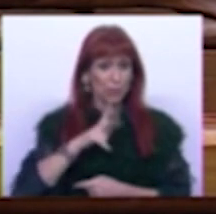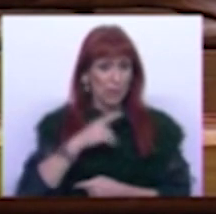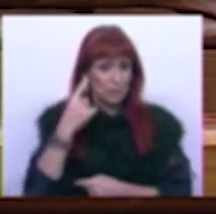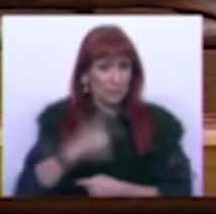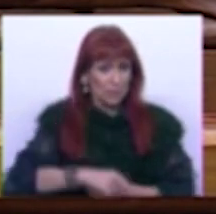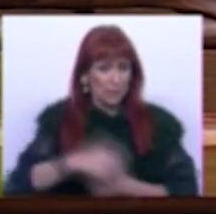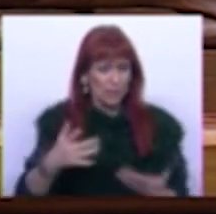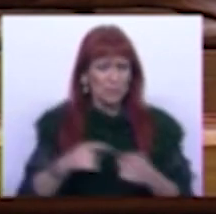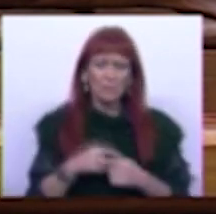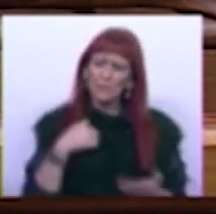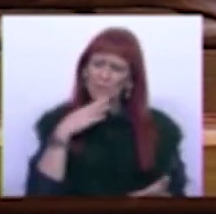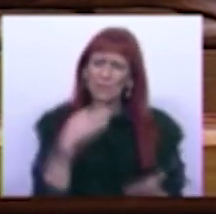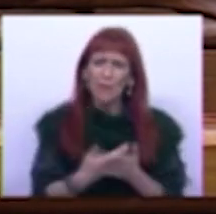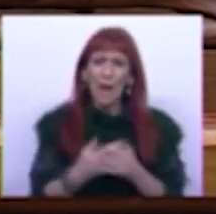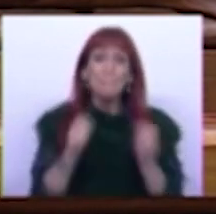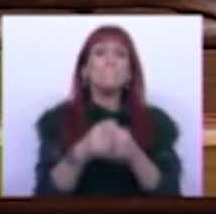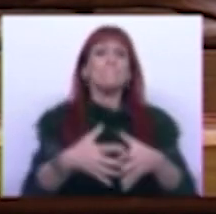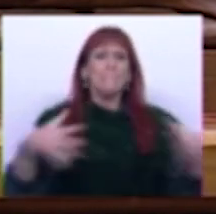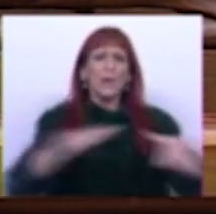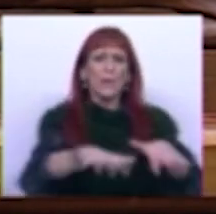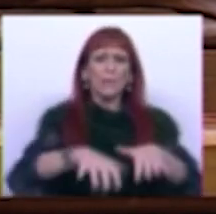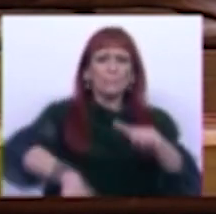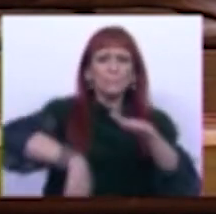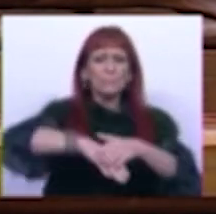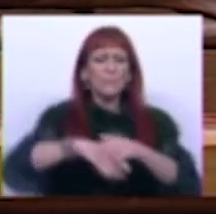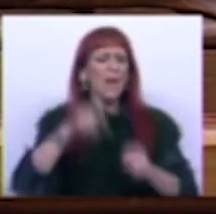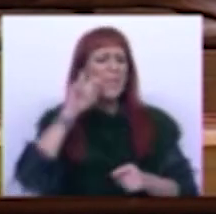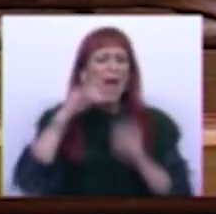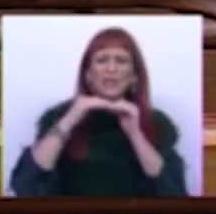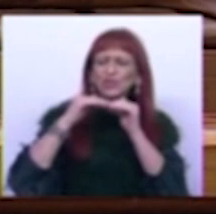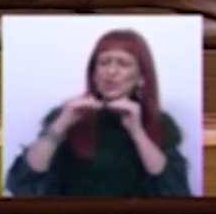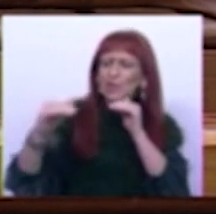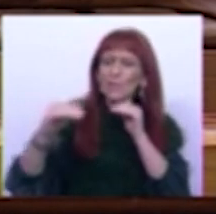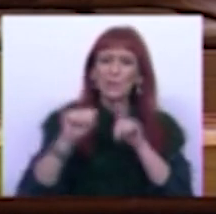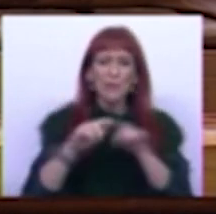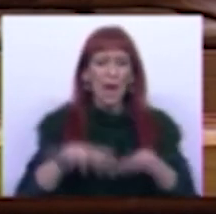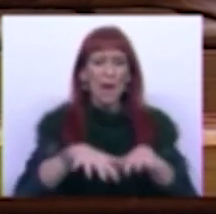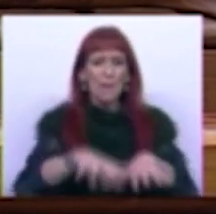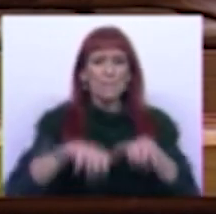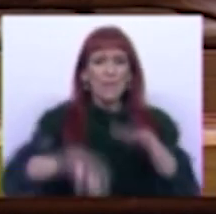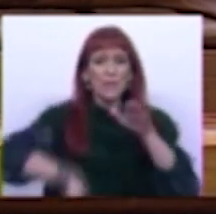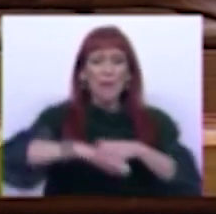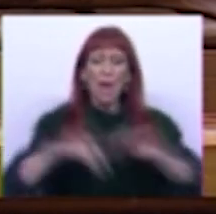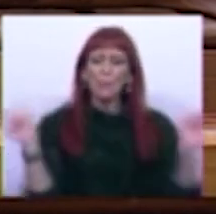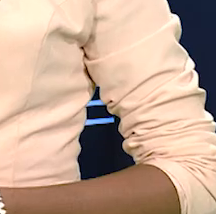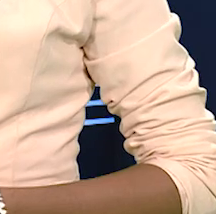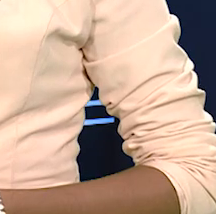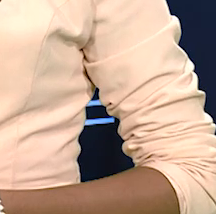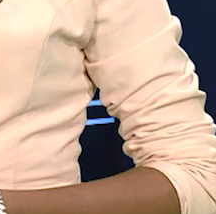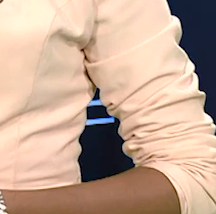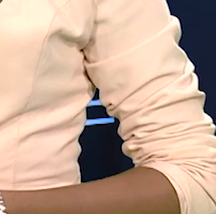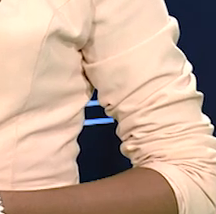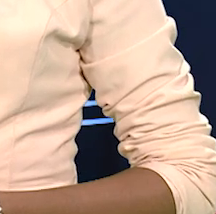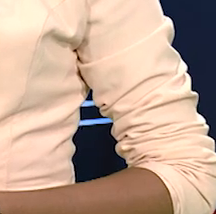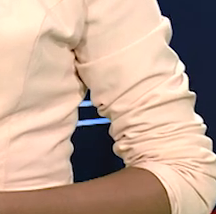portugueses, dispor de uma maioria que garanta estabilidade e uma maioria que promova o diálogo. Em